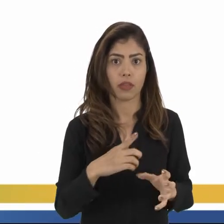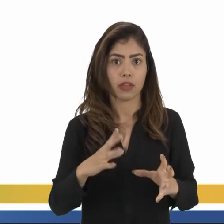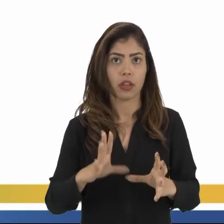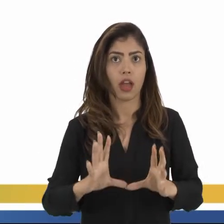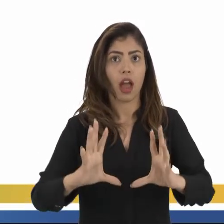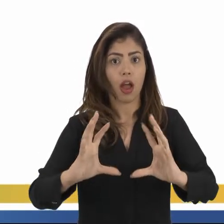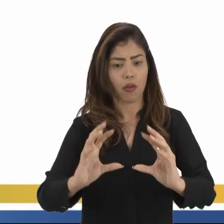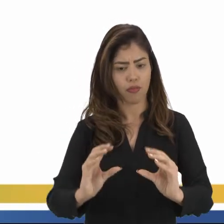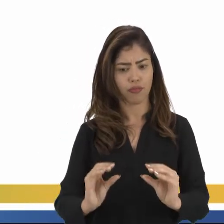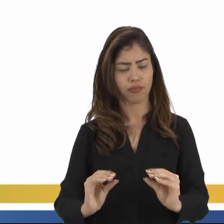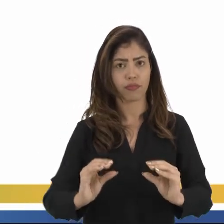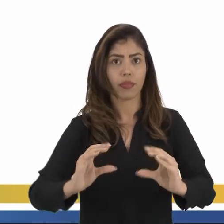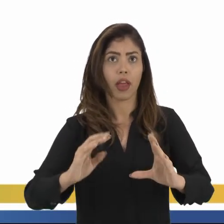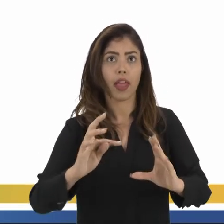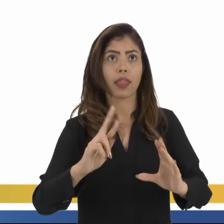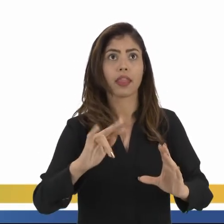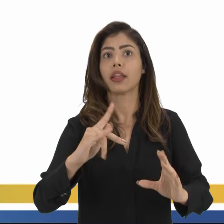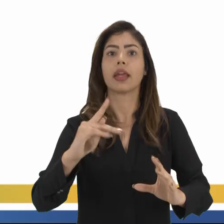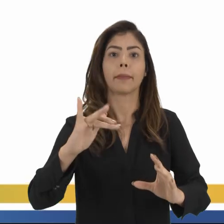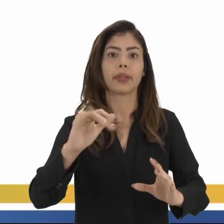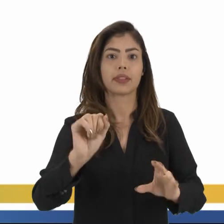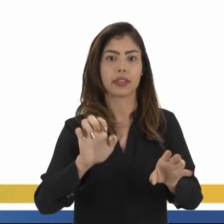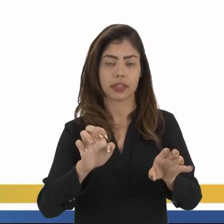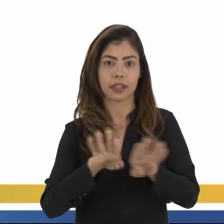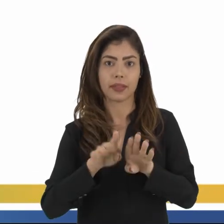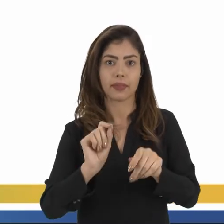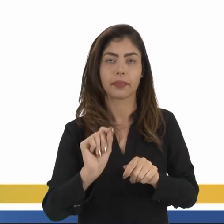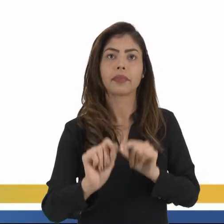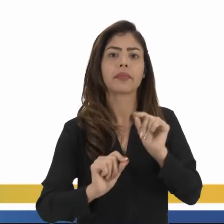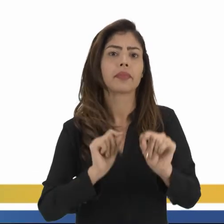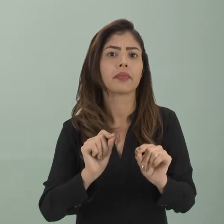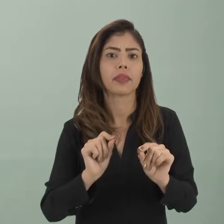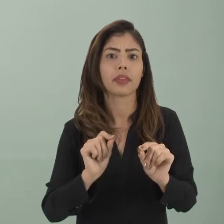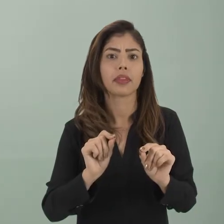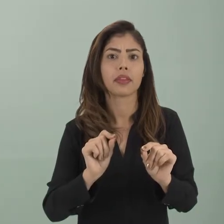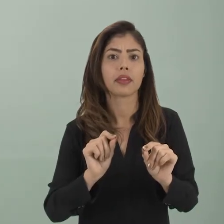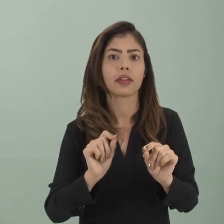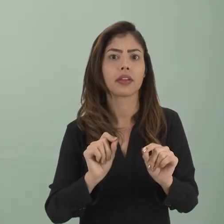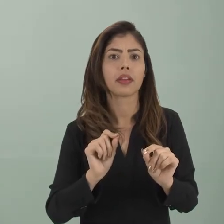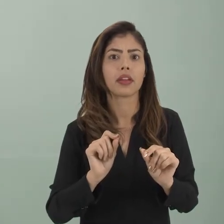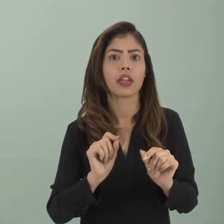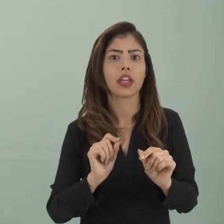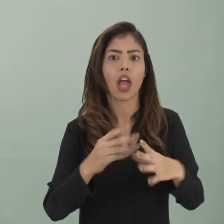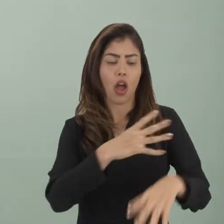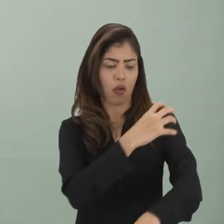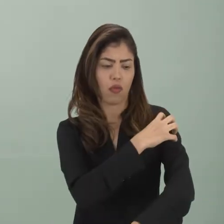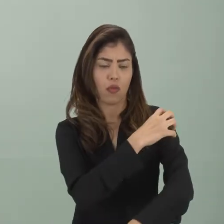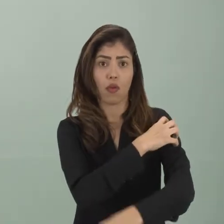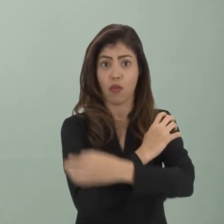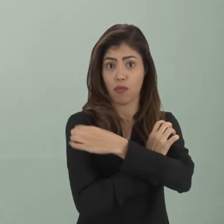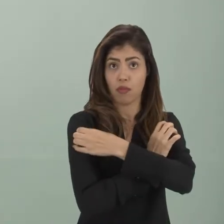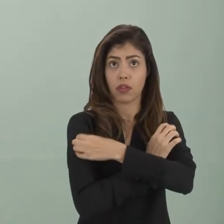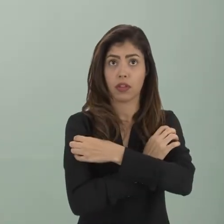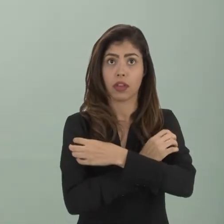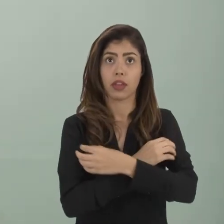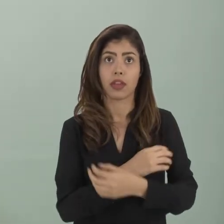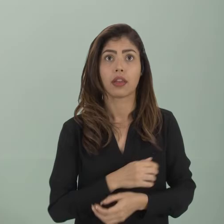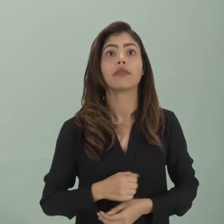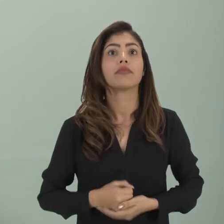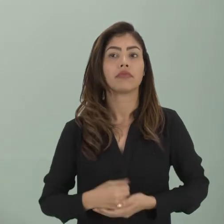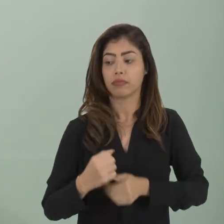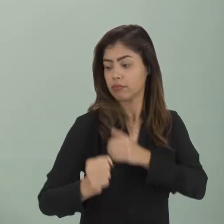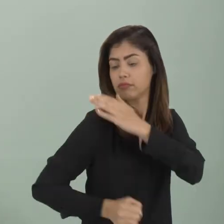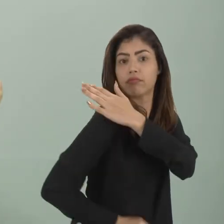do tríceps. Quem sabe qual é o tríceps? O tríceps é o músculo que fica aqui na parte inferior do